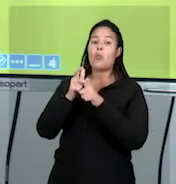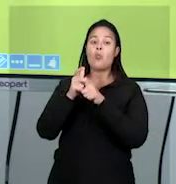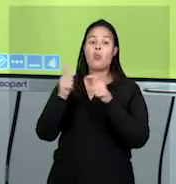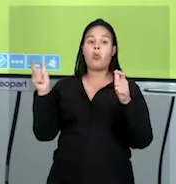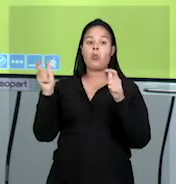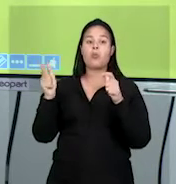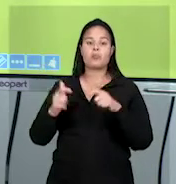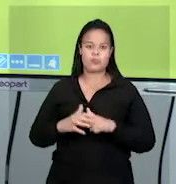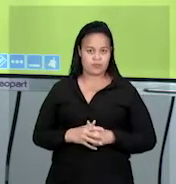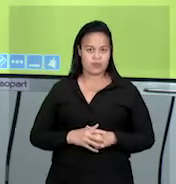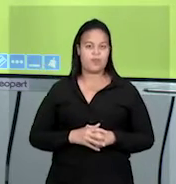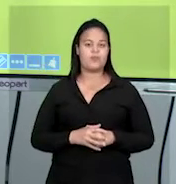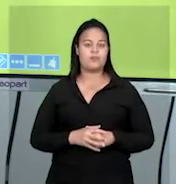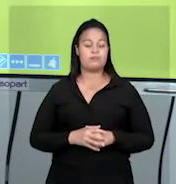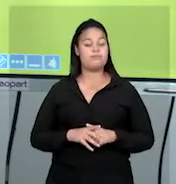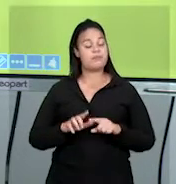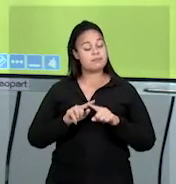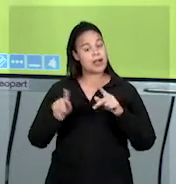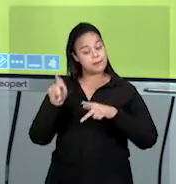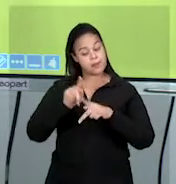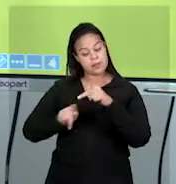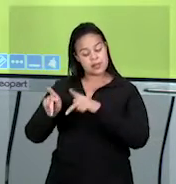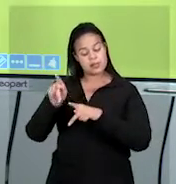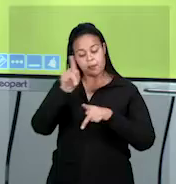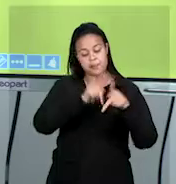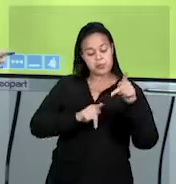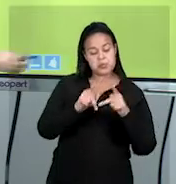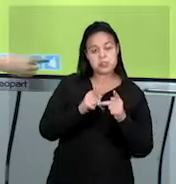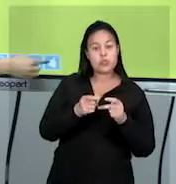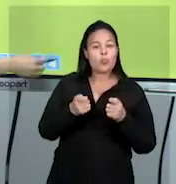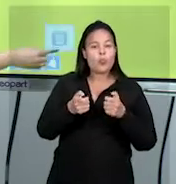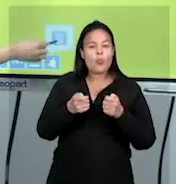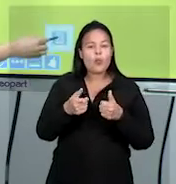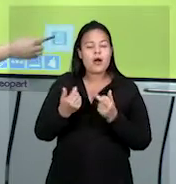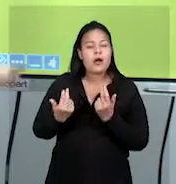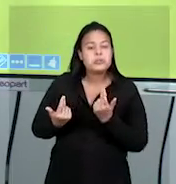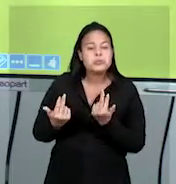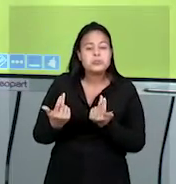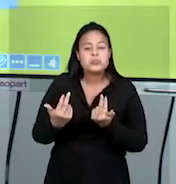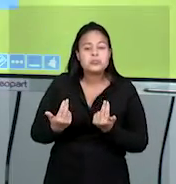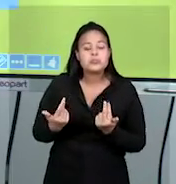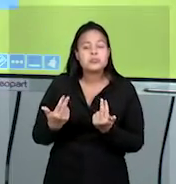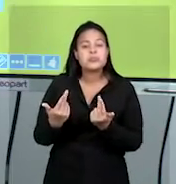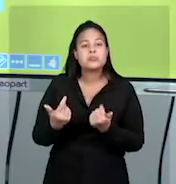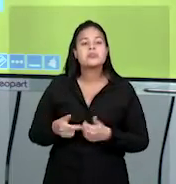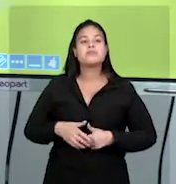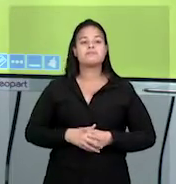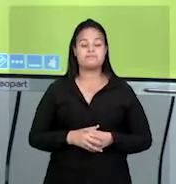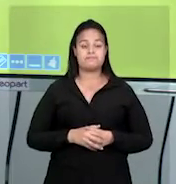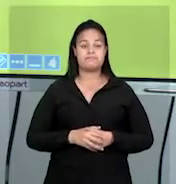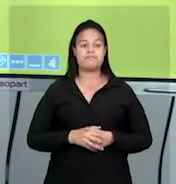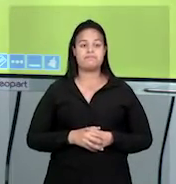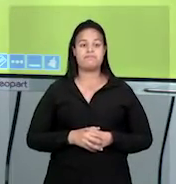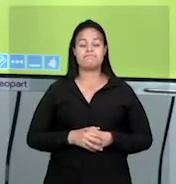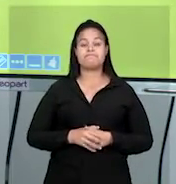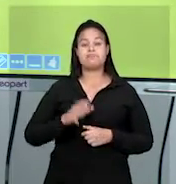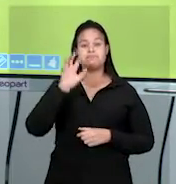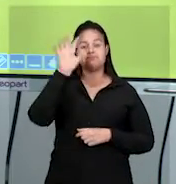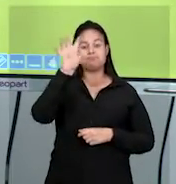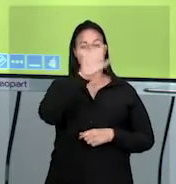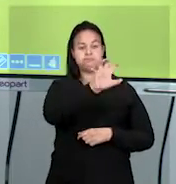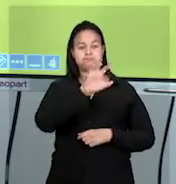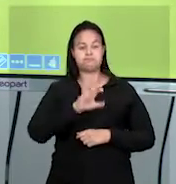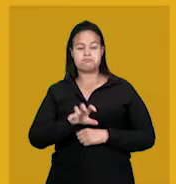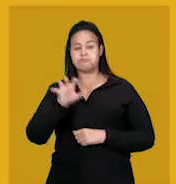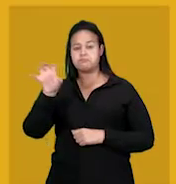Nigéria. Mas a população dos dois países é mais ou menos igual. E aí, em um mapa em anamorfose, eles são